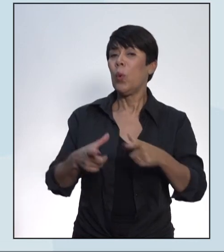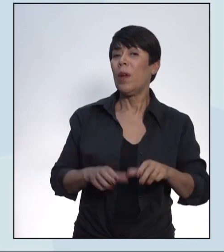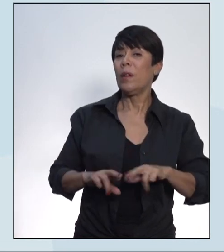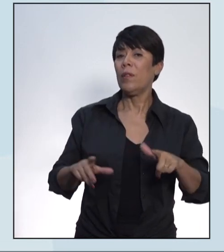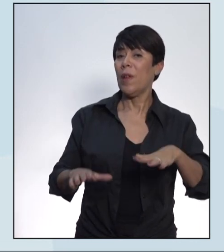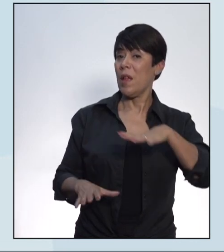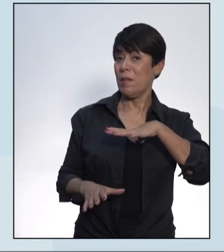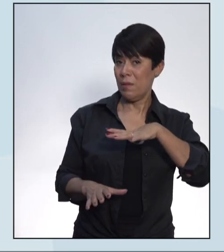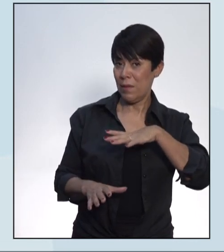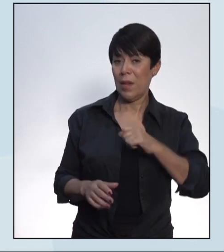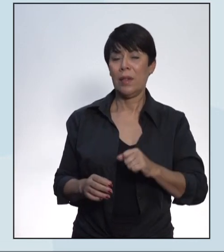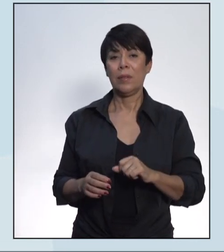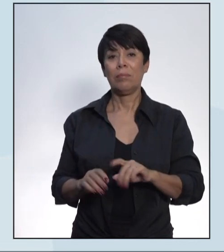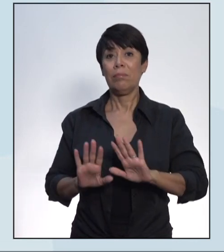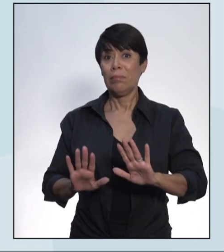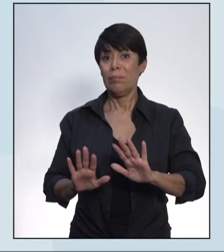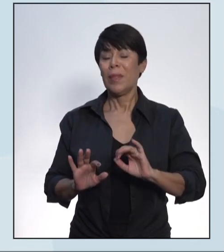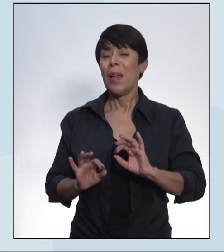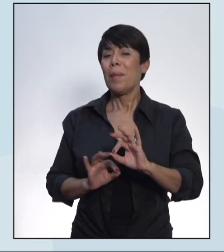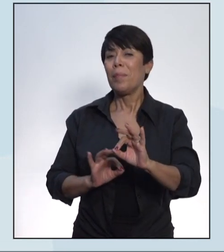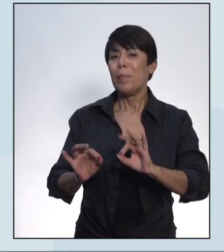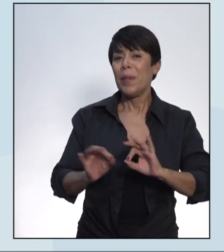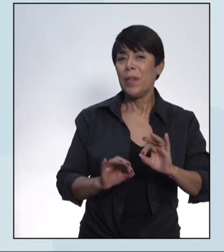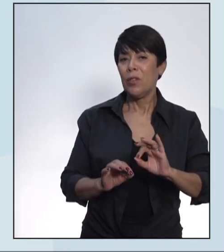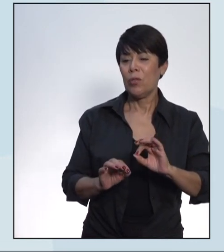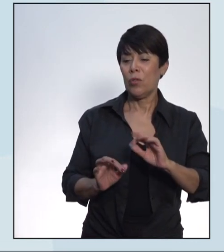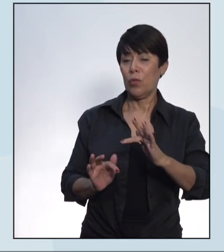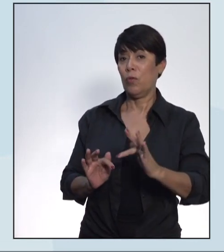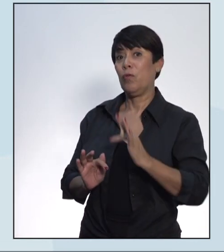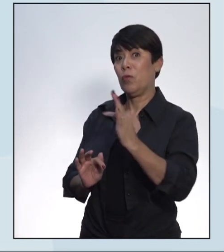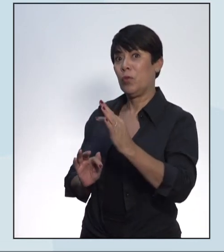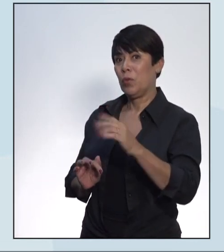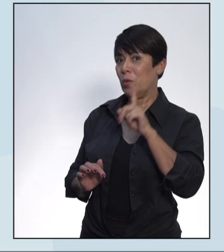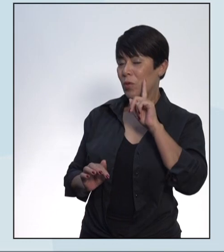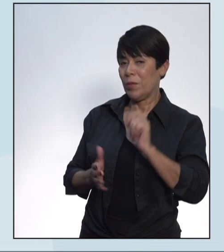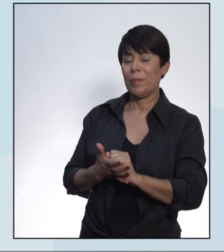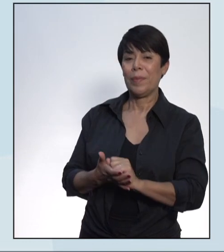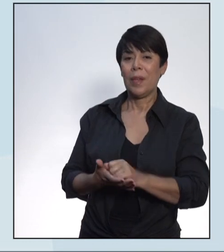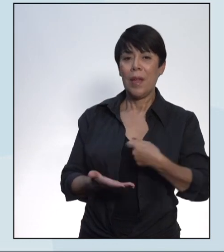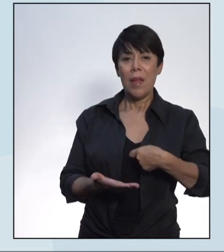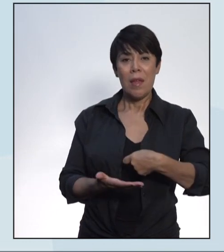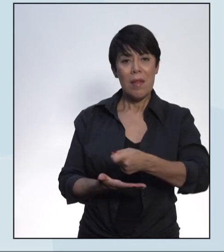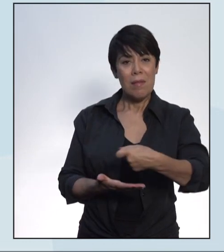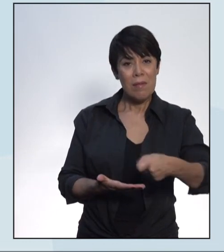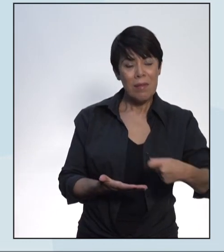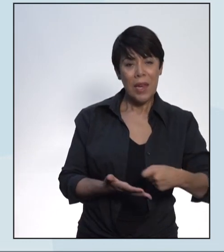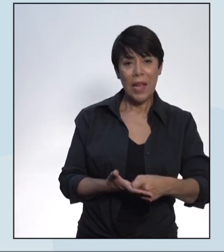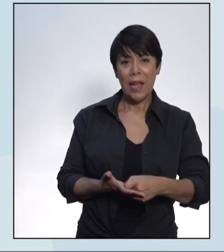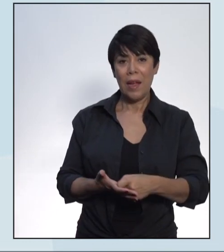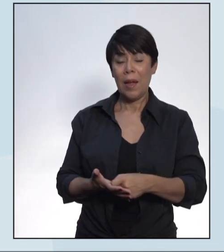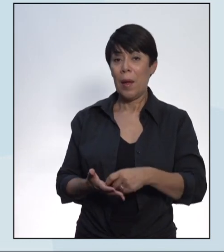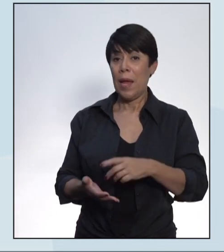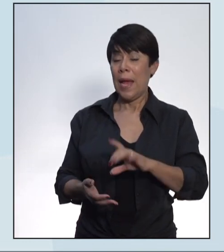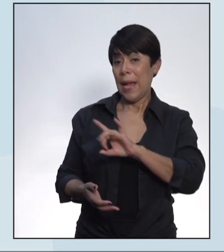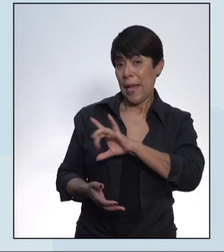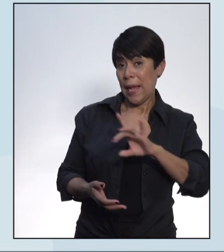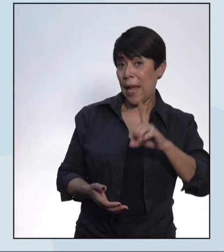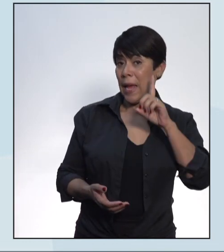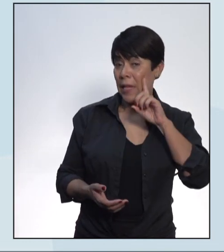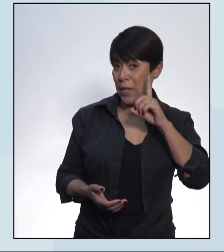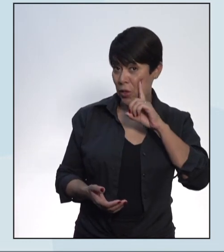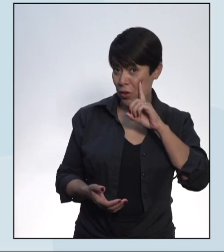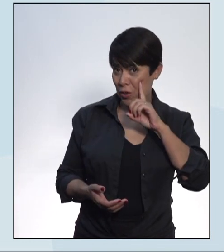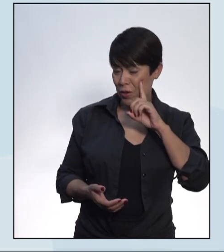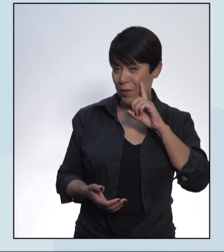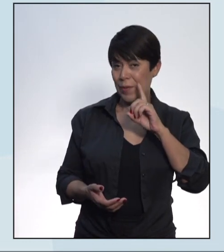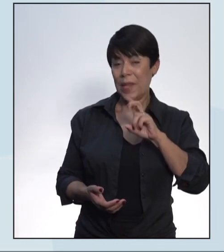cidade e planejou-se nos dias seguintes seria uma entrega por dia, né? Uma